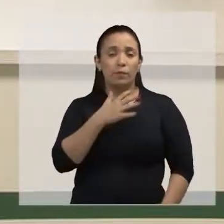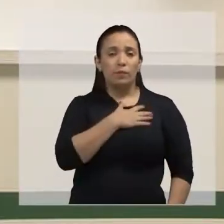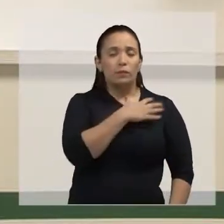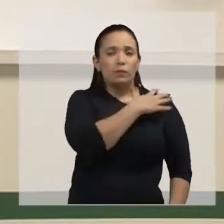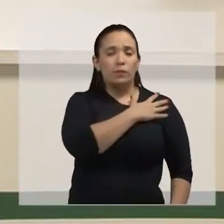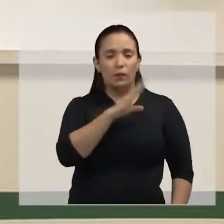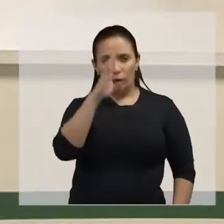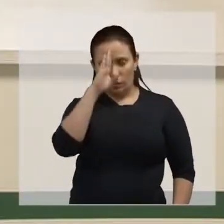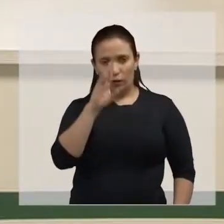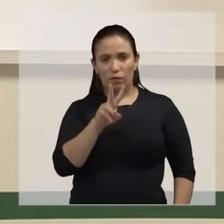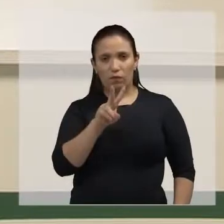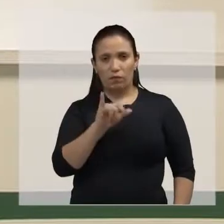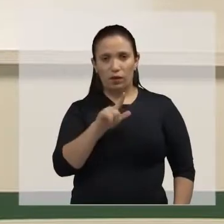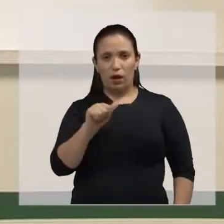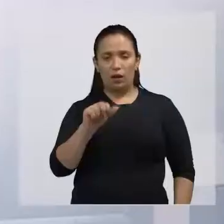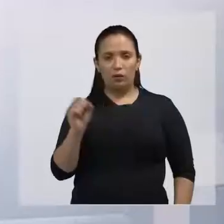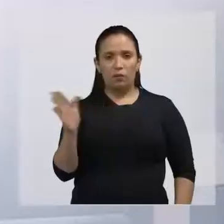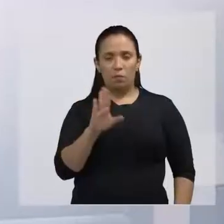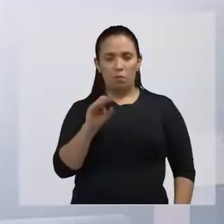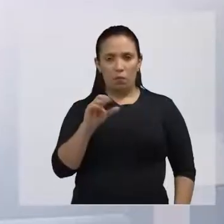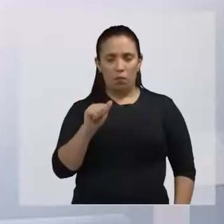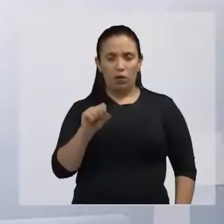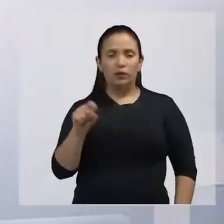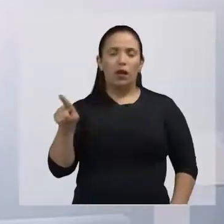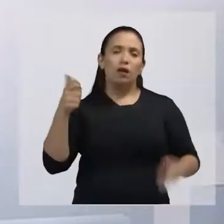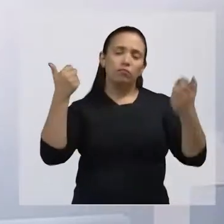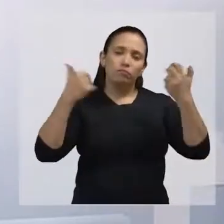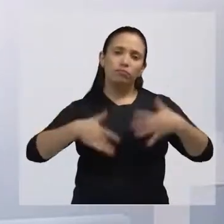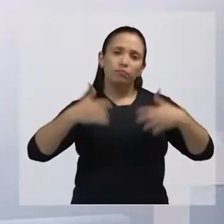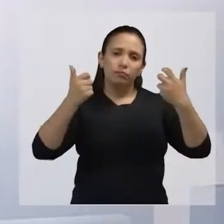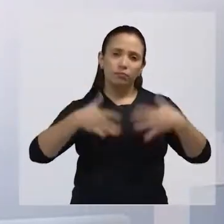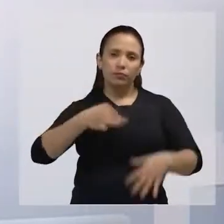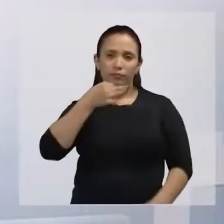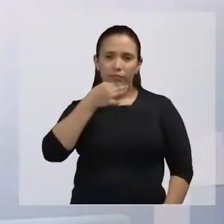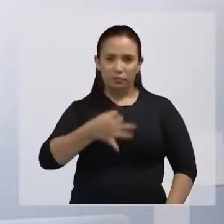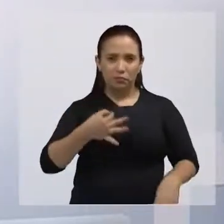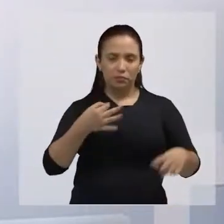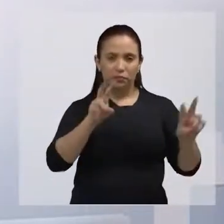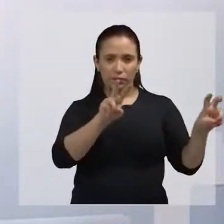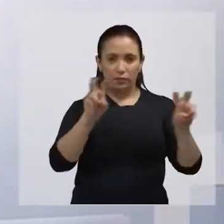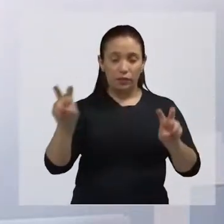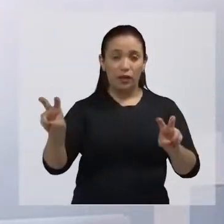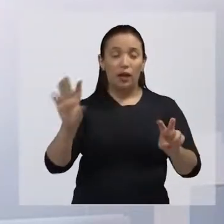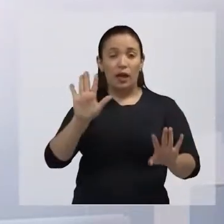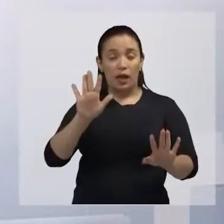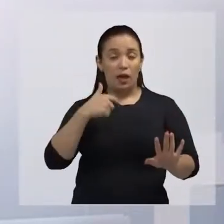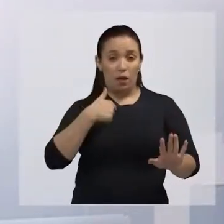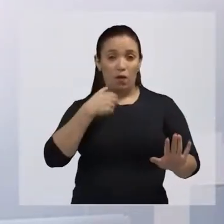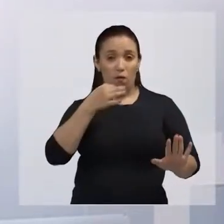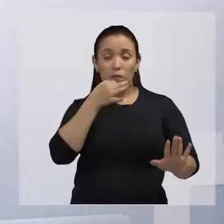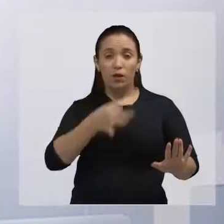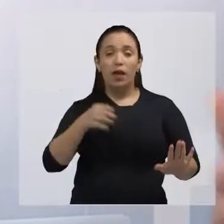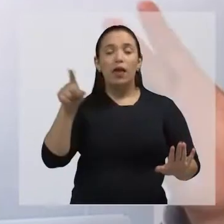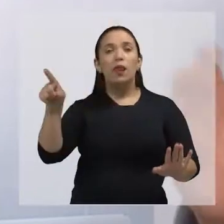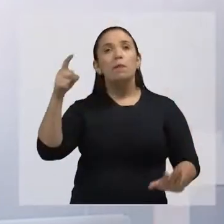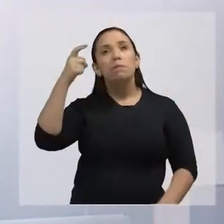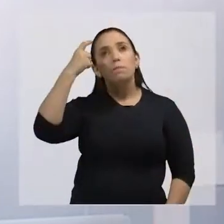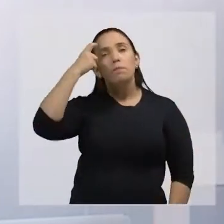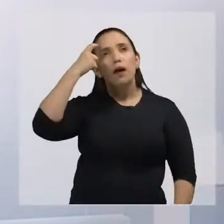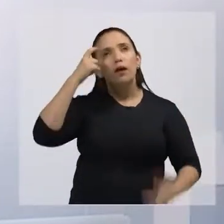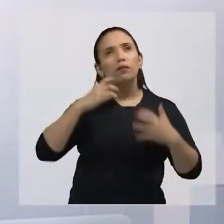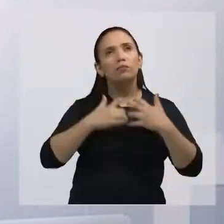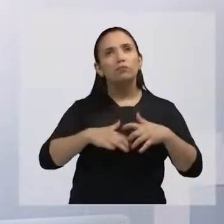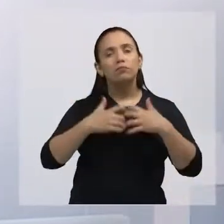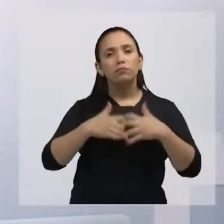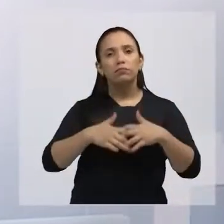Vilas-Boas, quando fez o discurso, na minha avaliação, ele fez o seguinte cálculo. Ele ia esperar